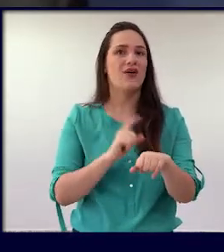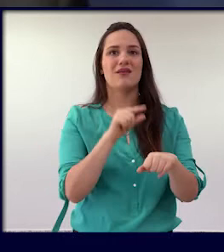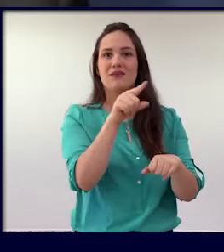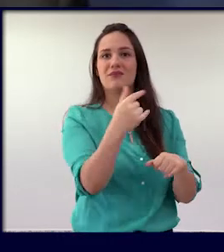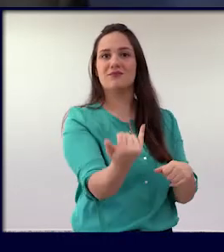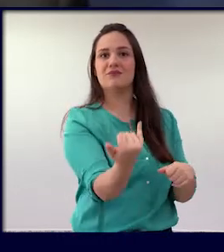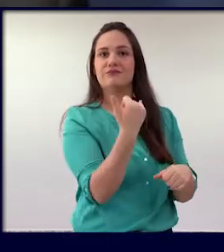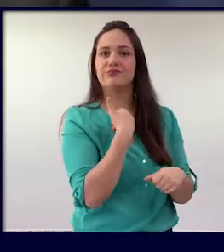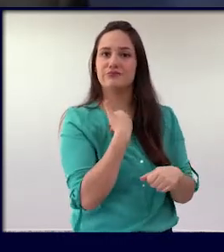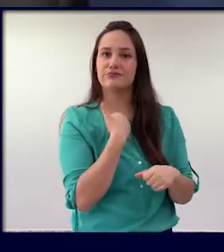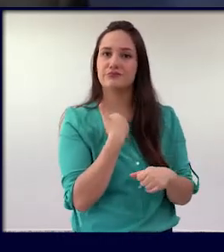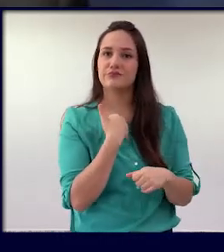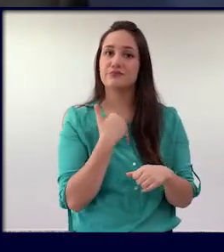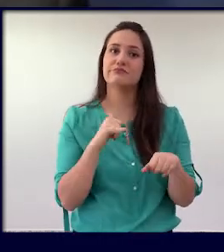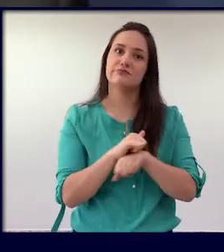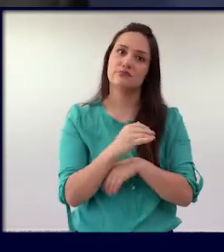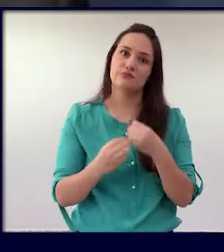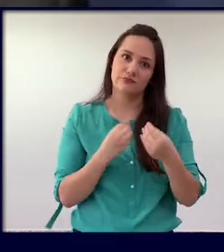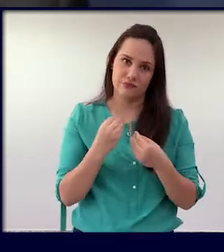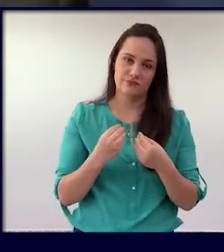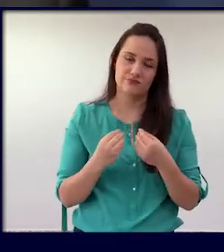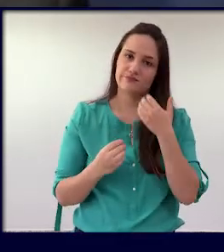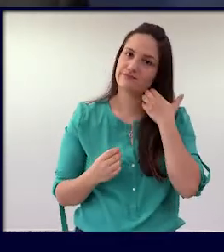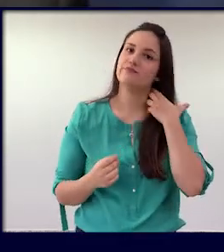a mensagem chegue ao destinatário.